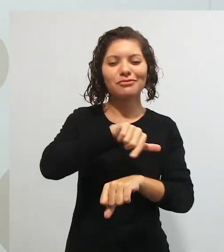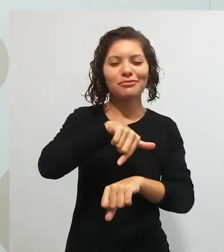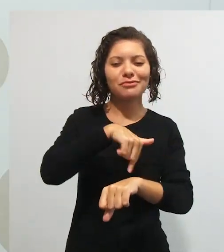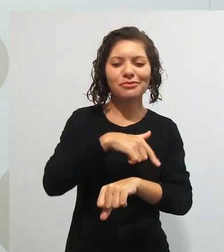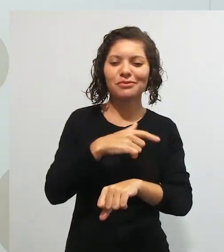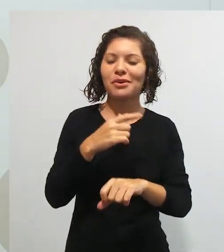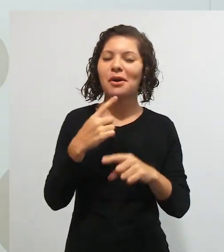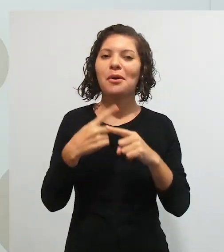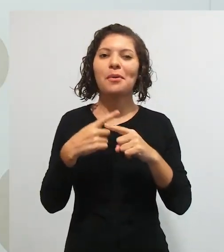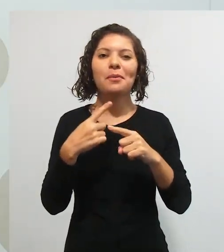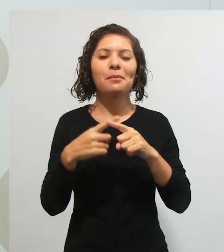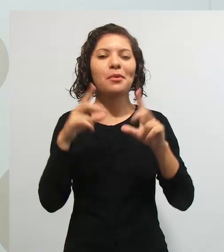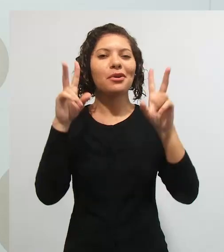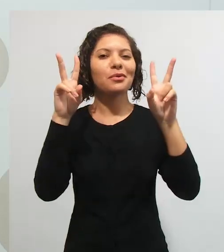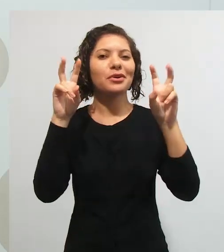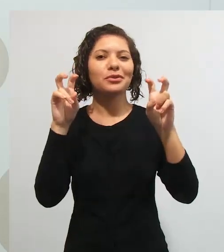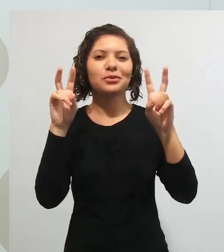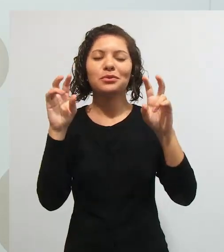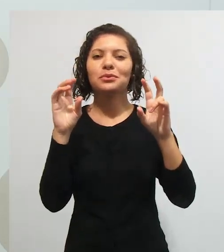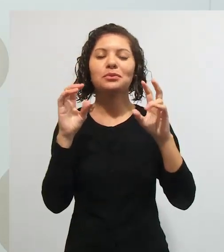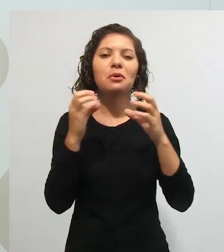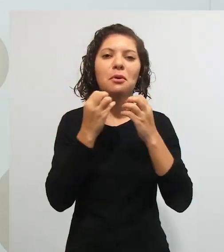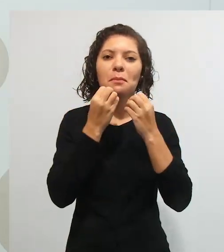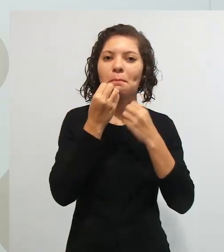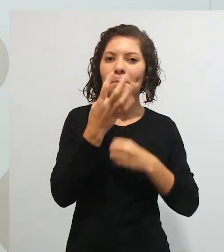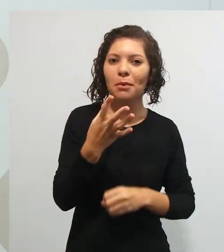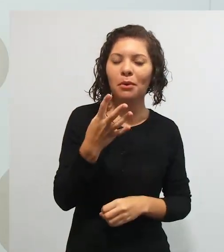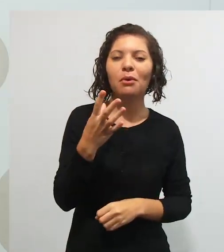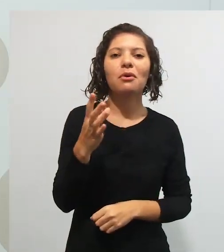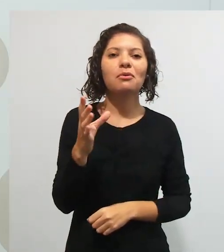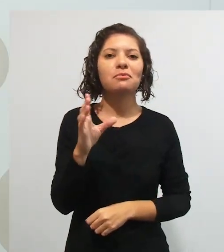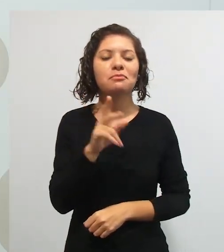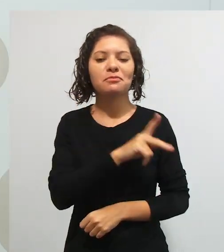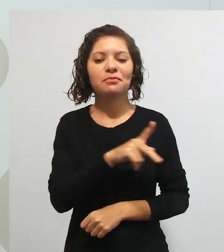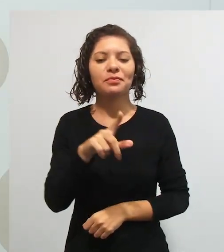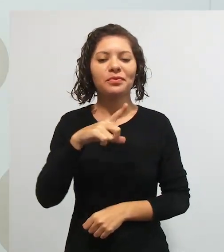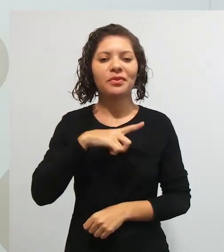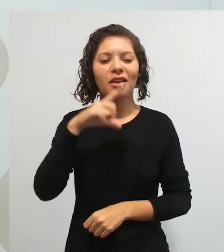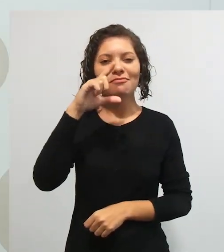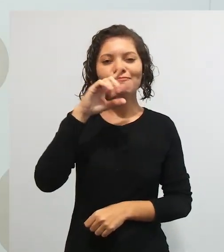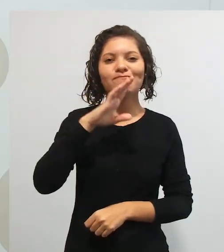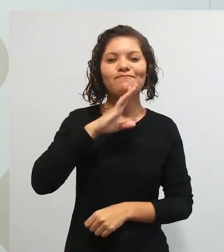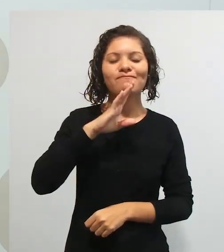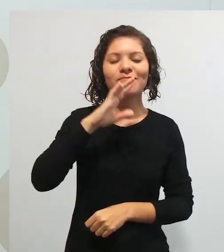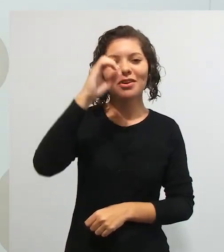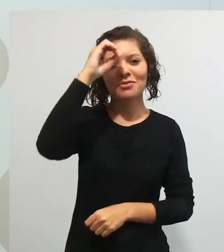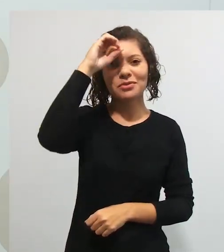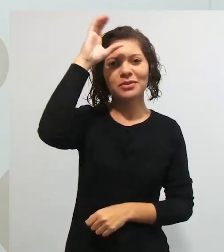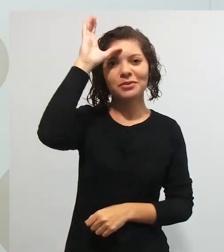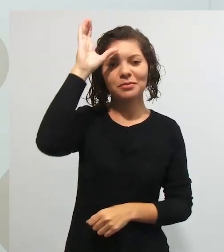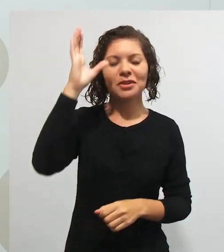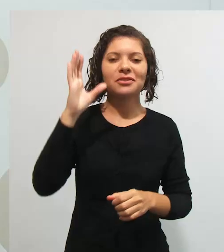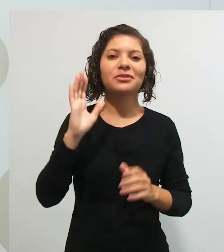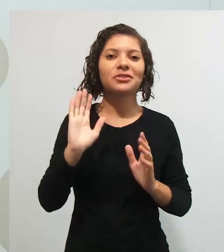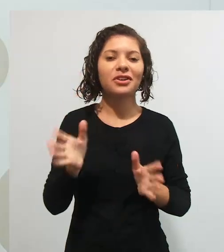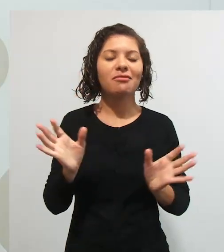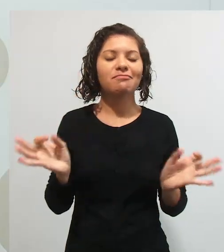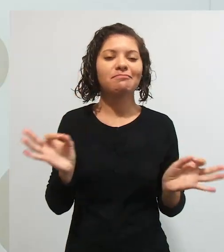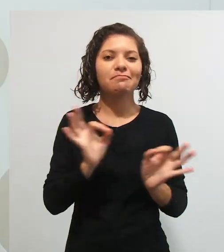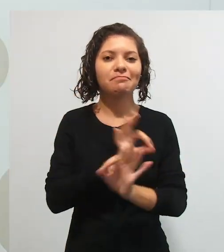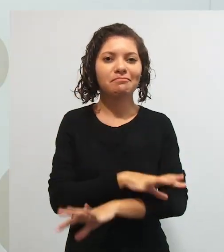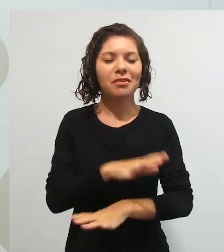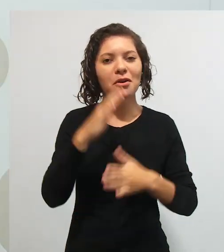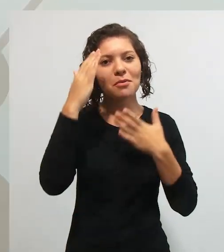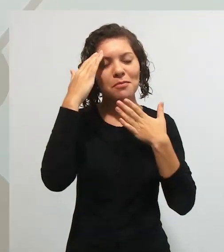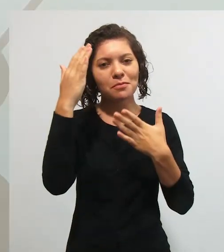horas, porque assim, é muito conhecimento que esse professor tem, mas nós chegamos ao final. Professor, eu quero agradecer muitíssimo a